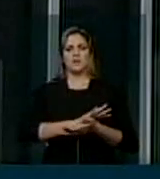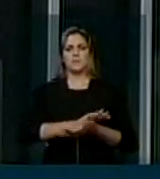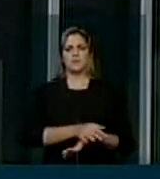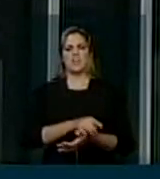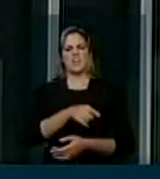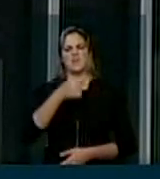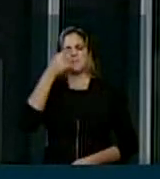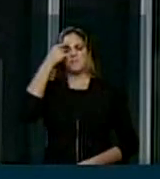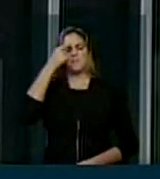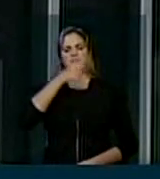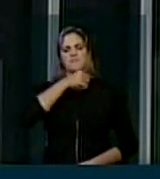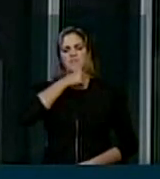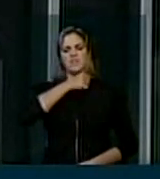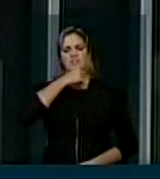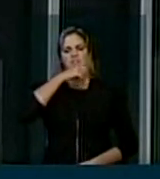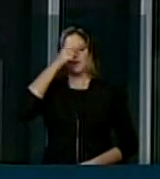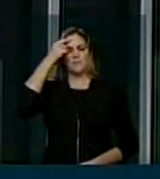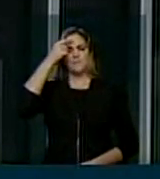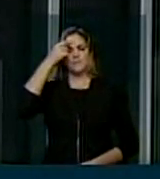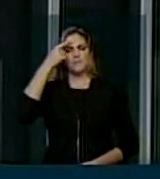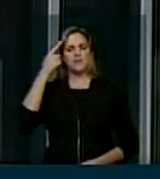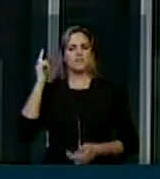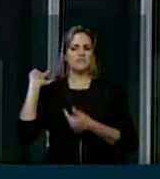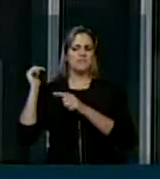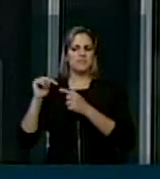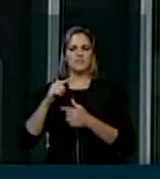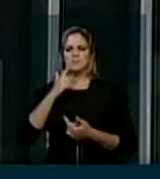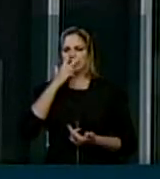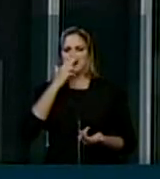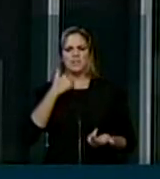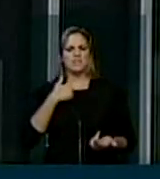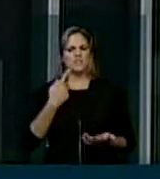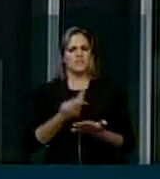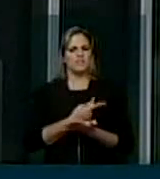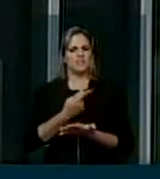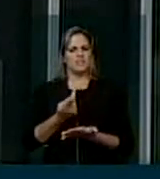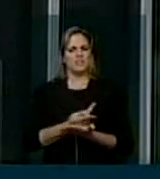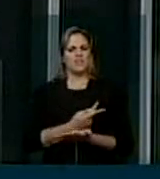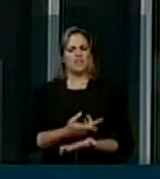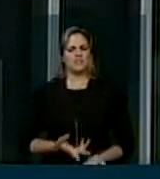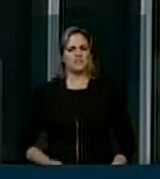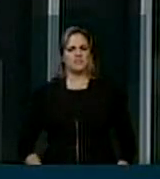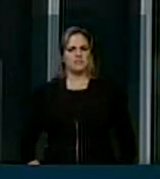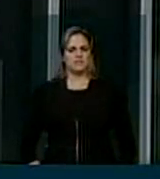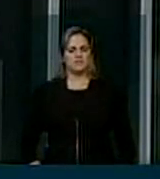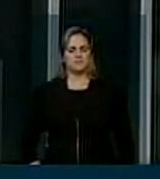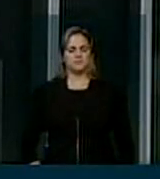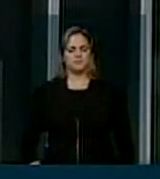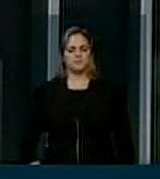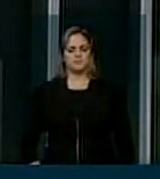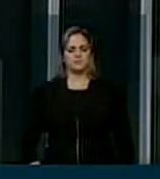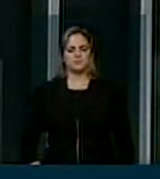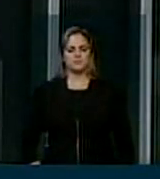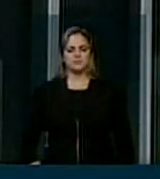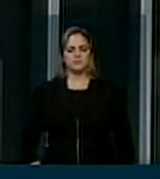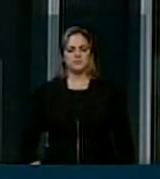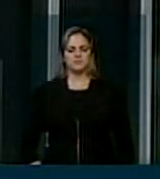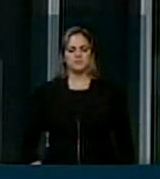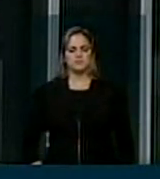retrógrado, como se fosse um fanático. E eu quero aqui,